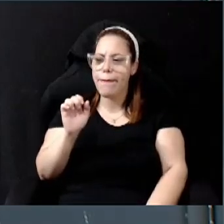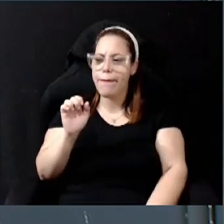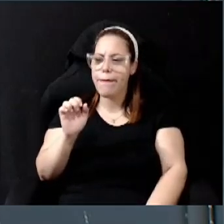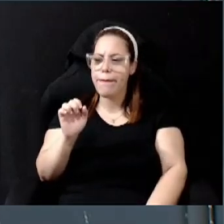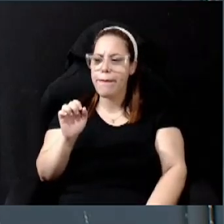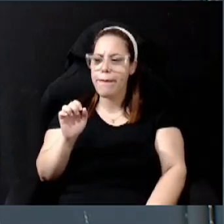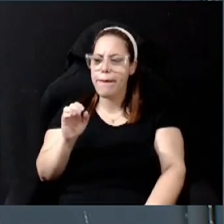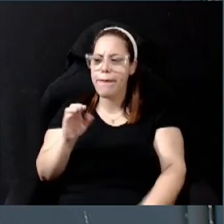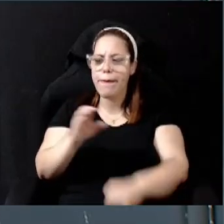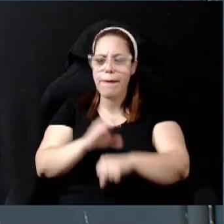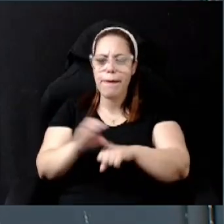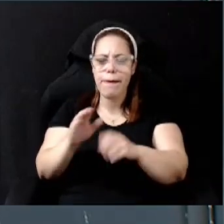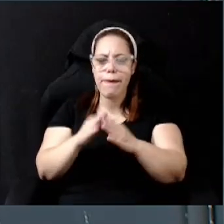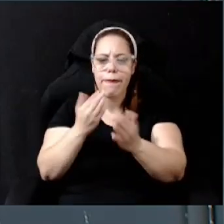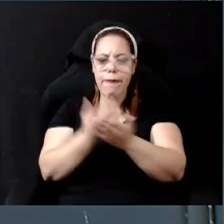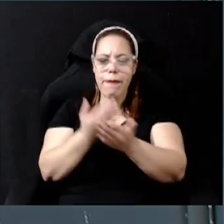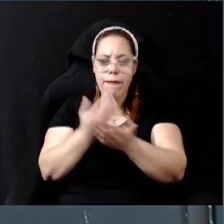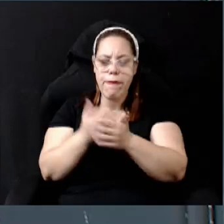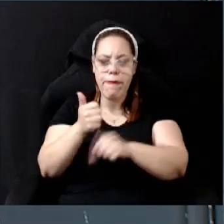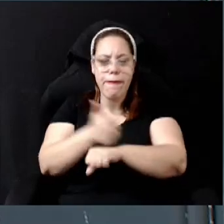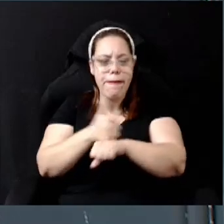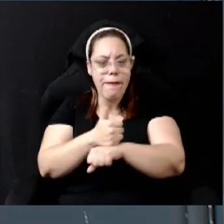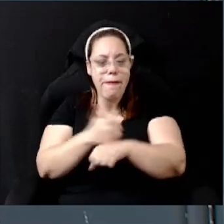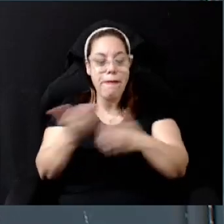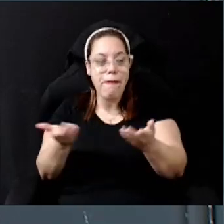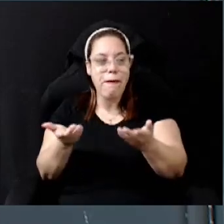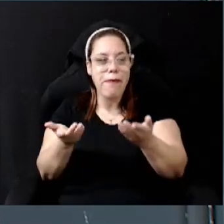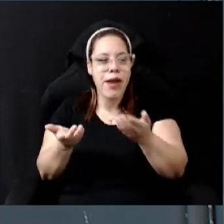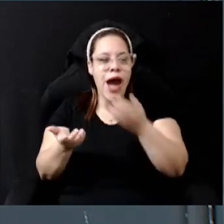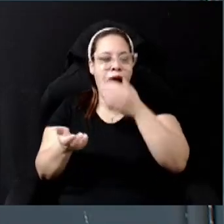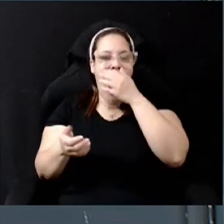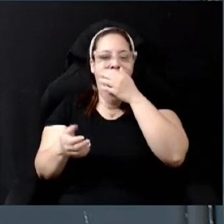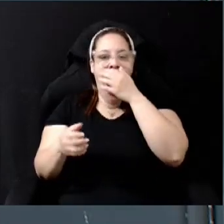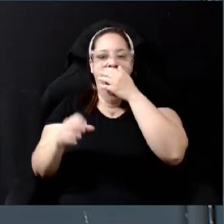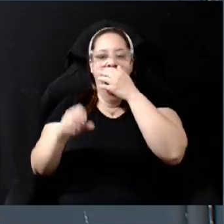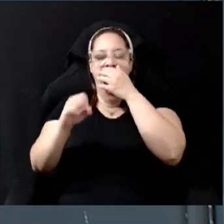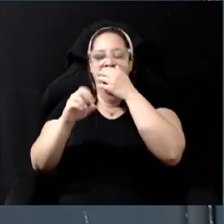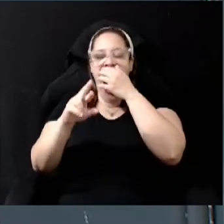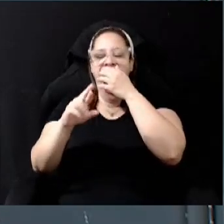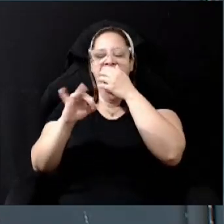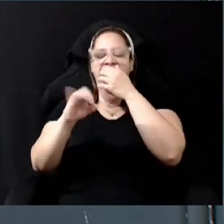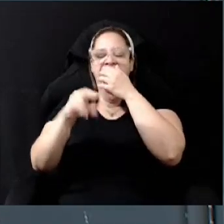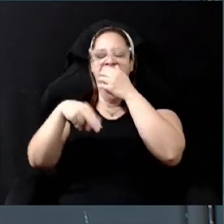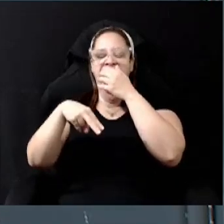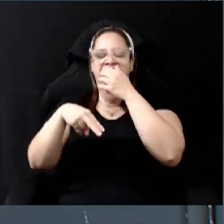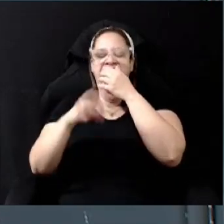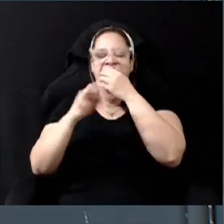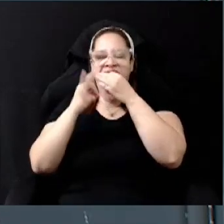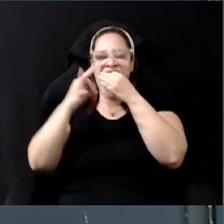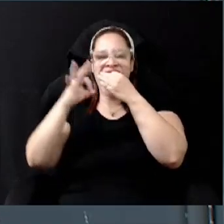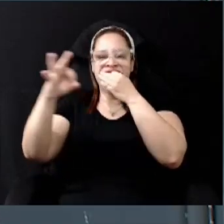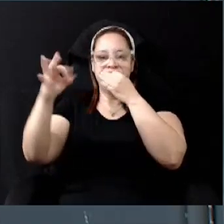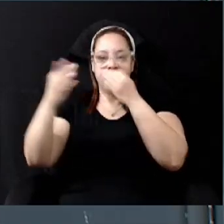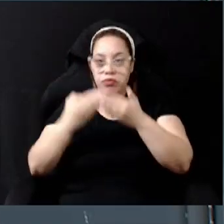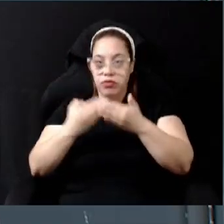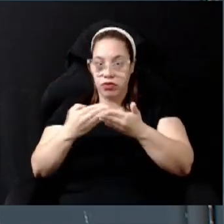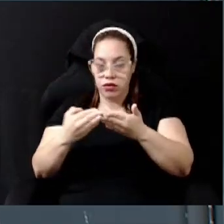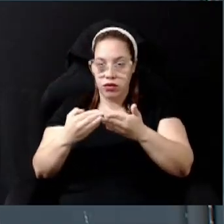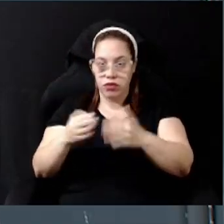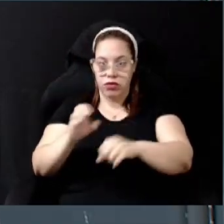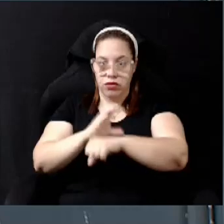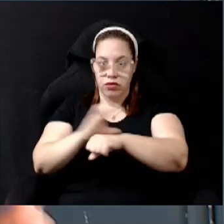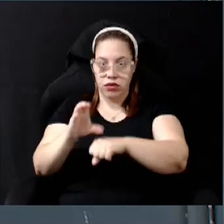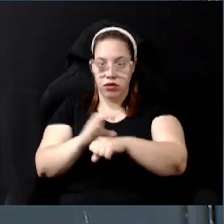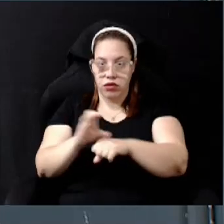escola profissionalizante? Me detalhe. Olin é uma extensão do Ateliê Odara, porque quando eu comecei a dar curso, eu só dava curso e era